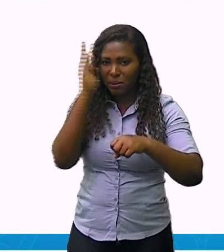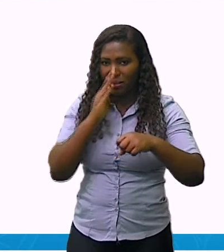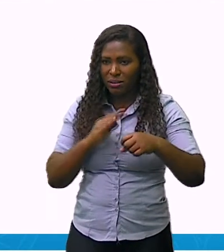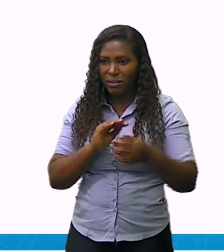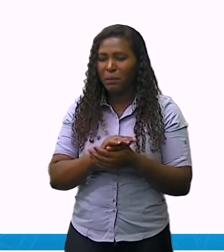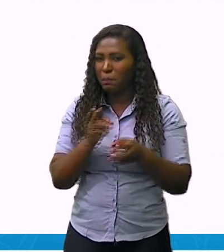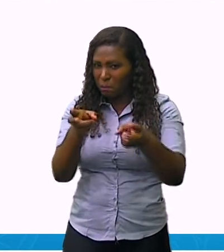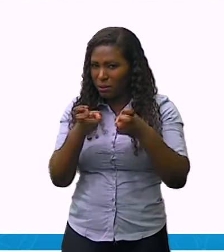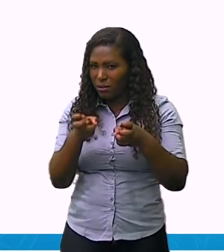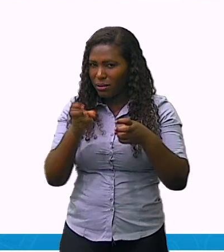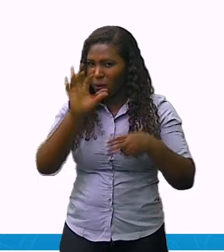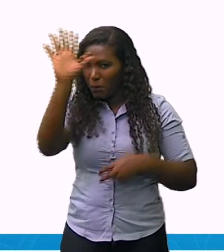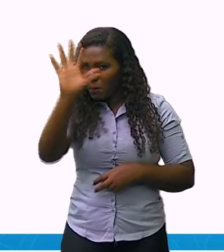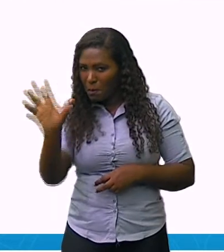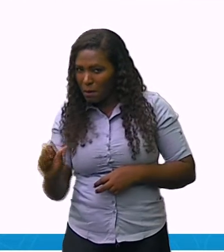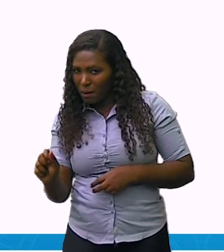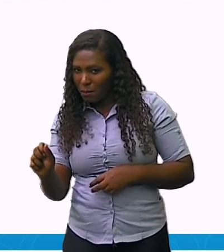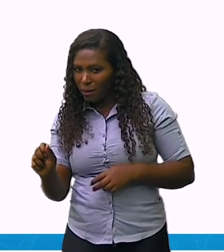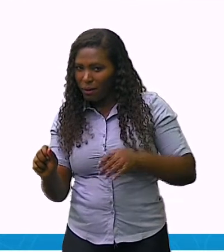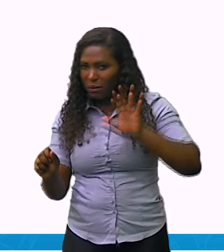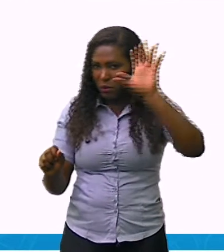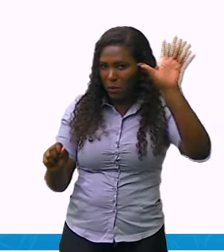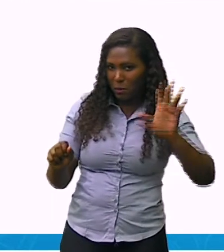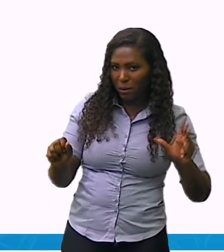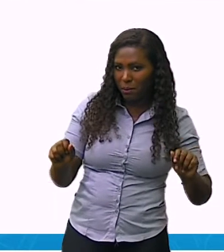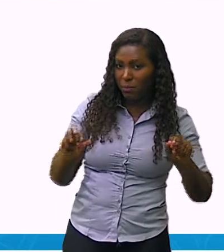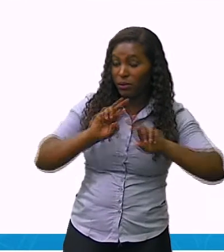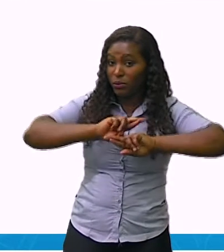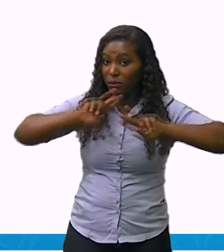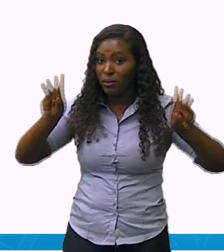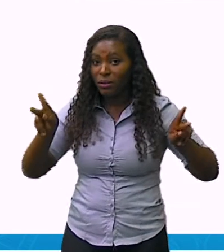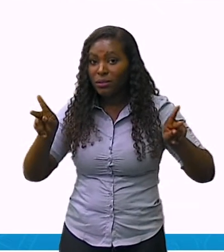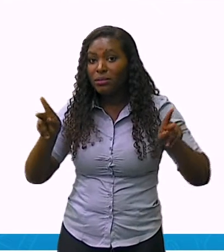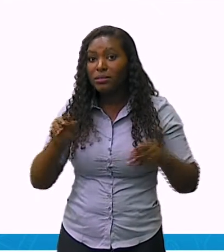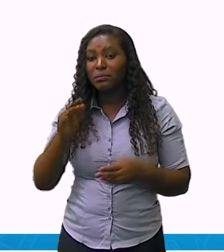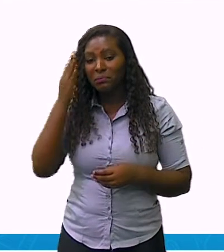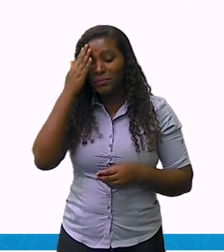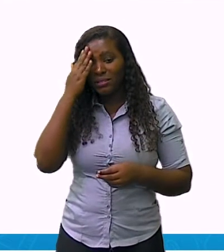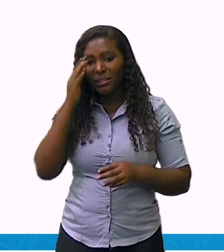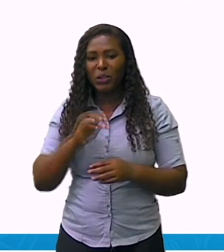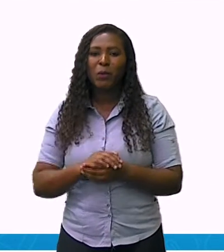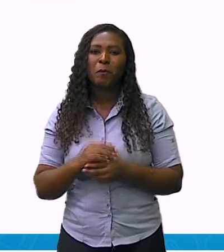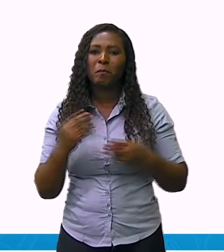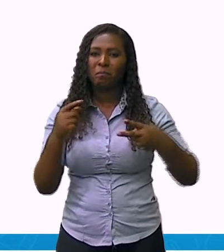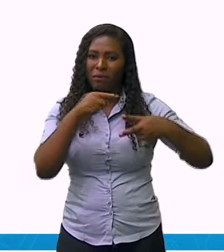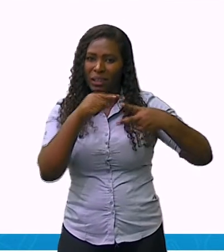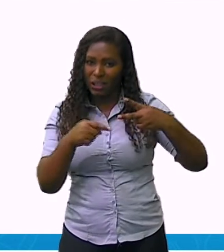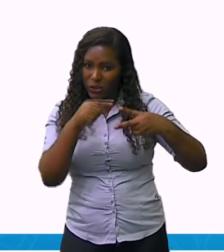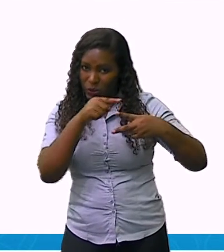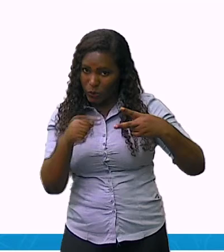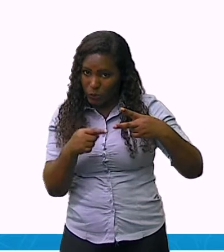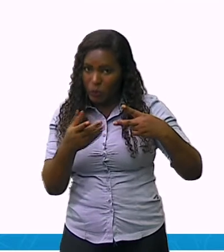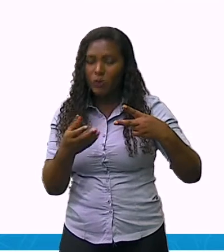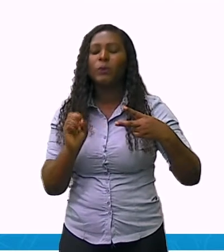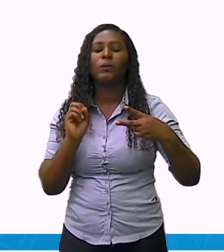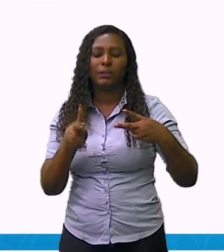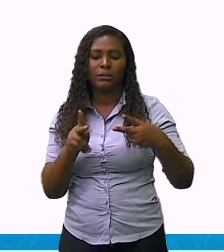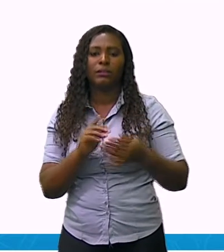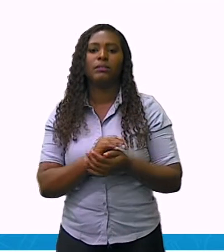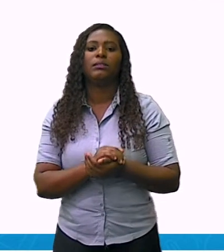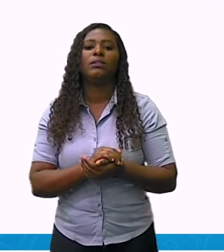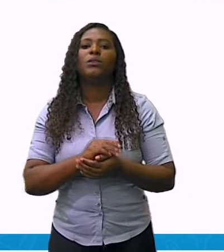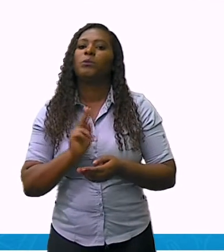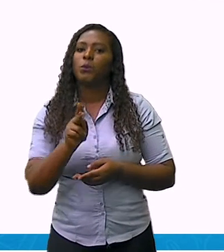a diferença entre as rodovias radiais e as rodovias longitudinais? Pois bem,